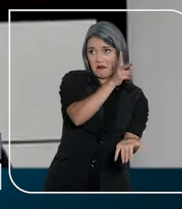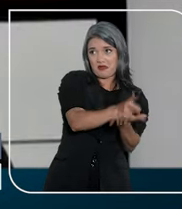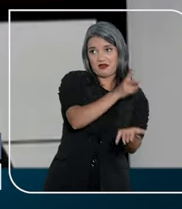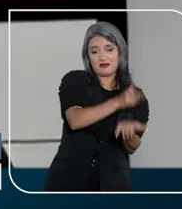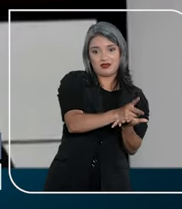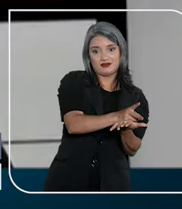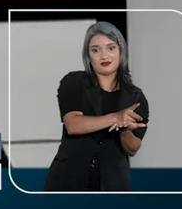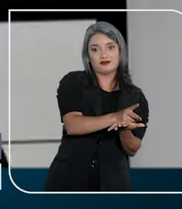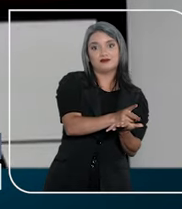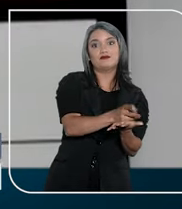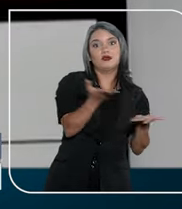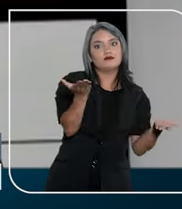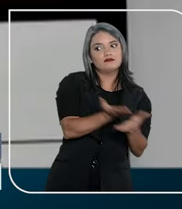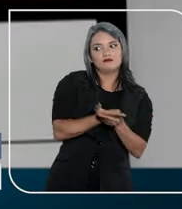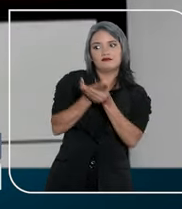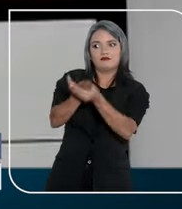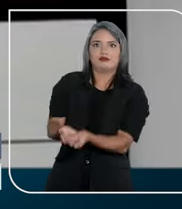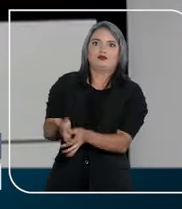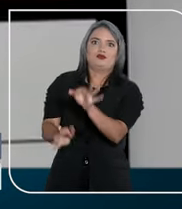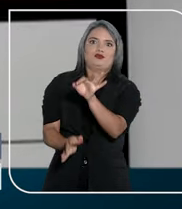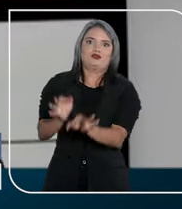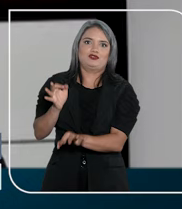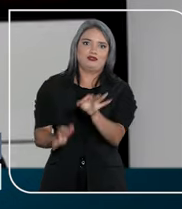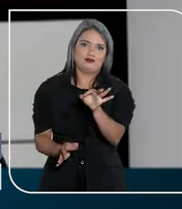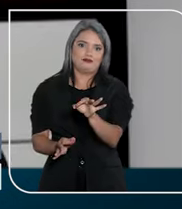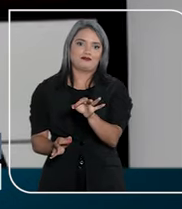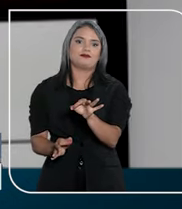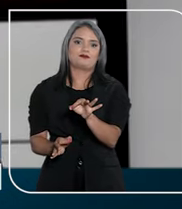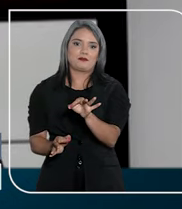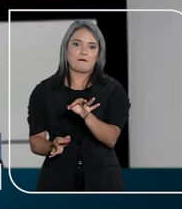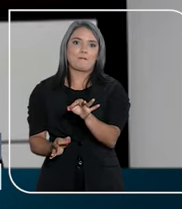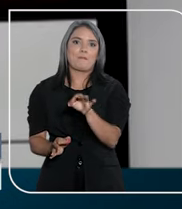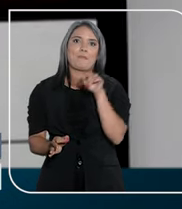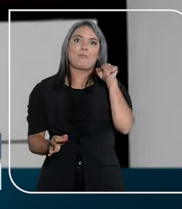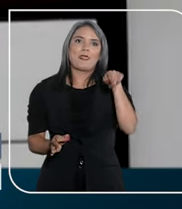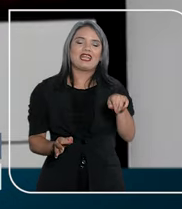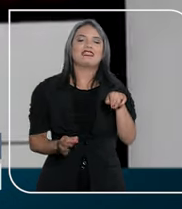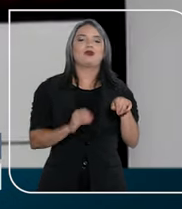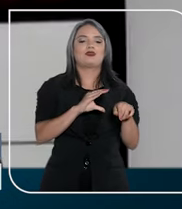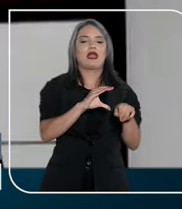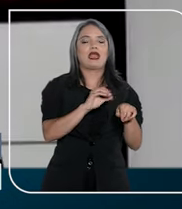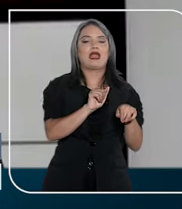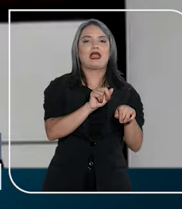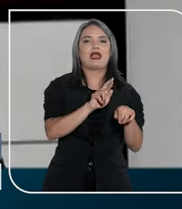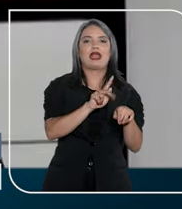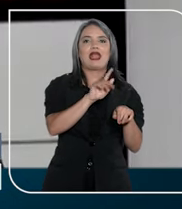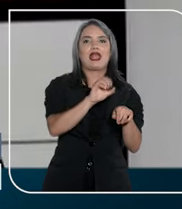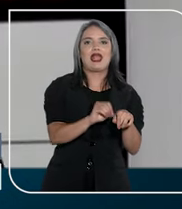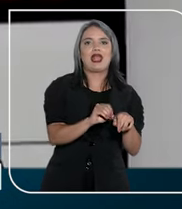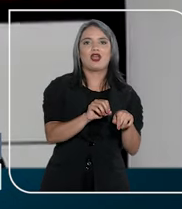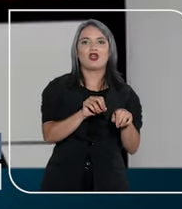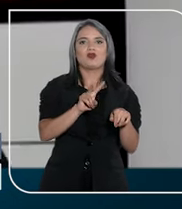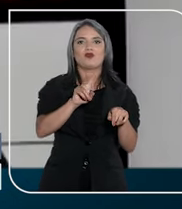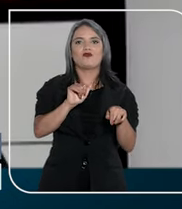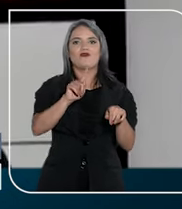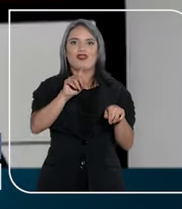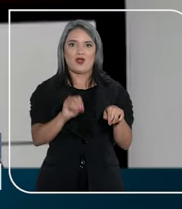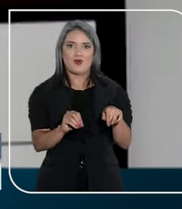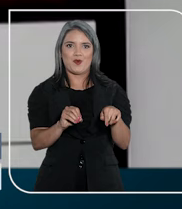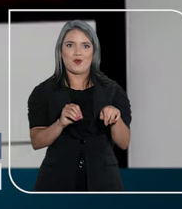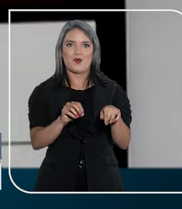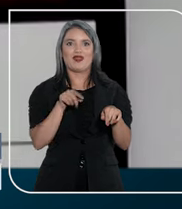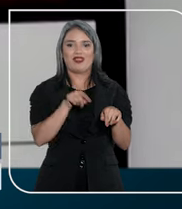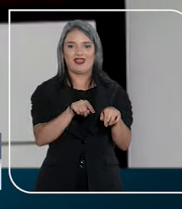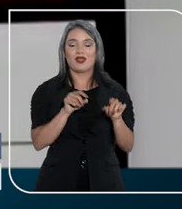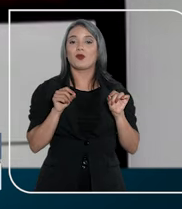Ou seja, eles estão ocupando um cargo vago. E este é um outro ponto complexo, um problema que nós temos no direito. Porque olha o que eu quero te